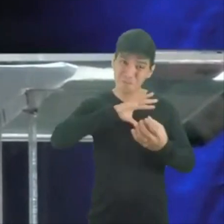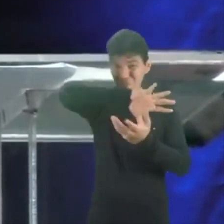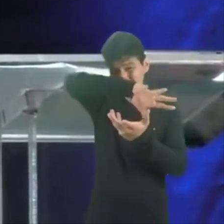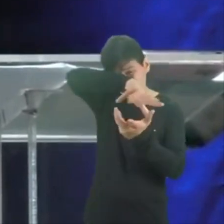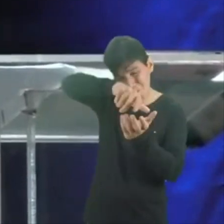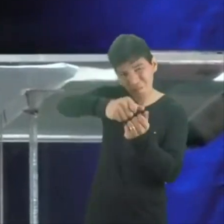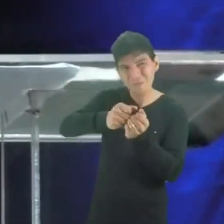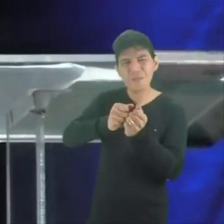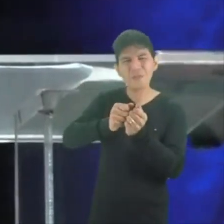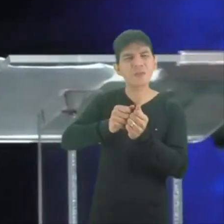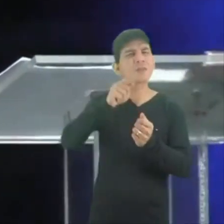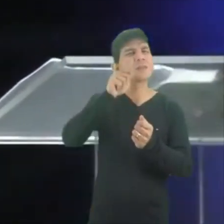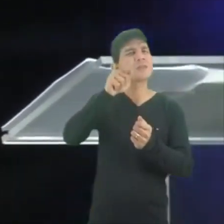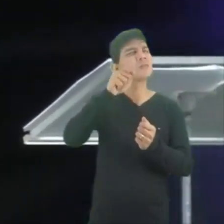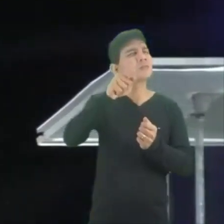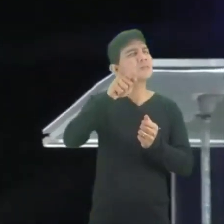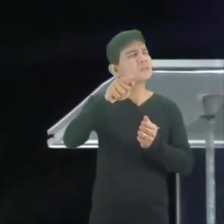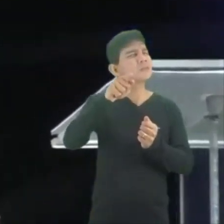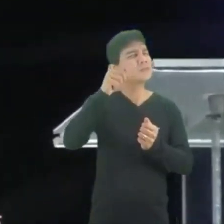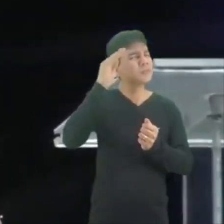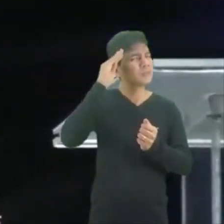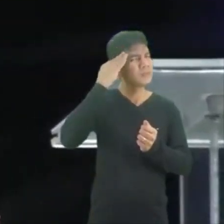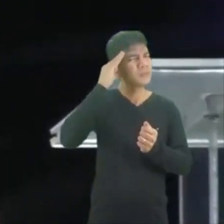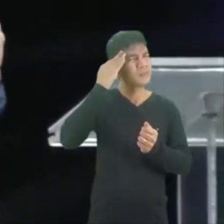Enquanto você achar que